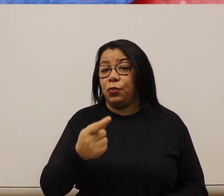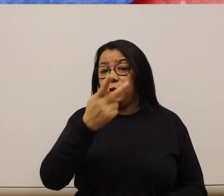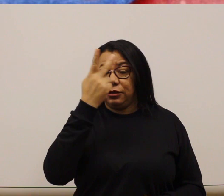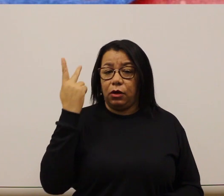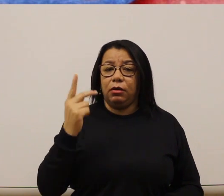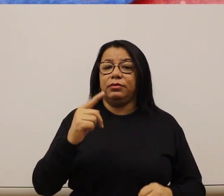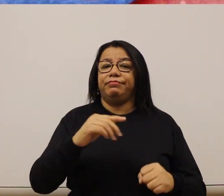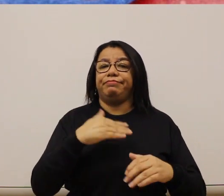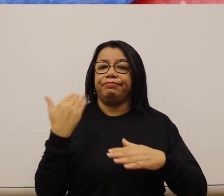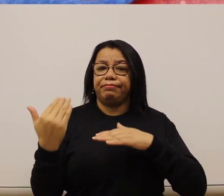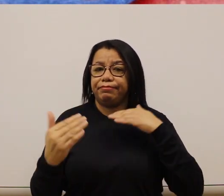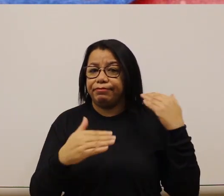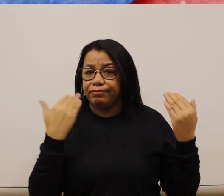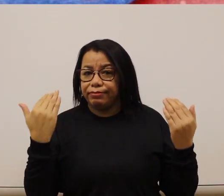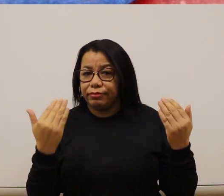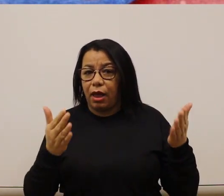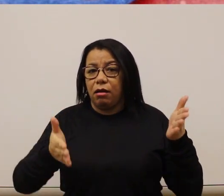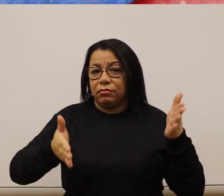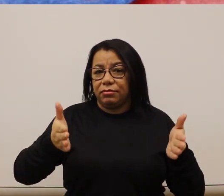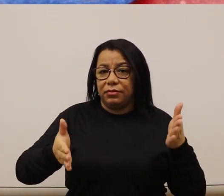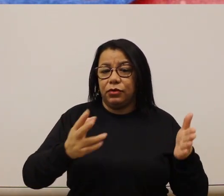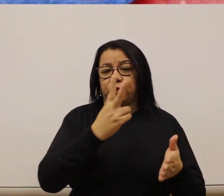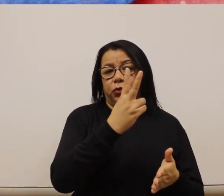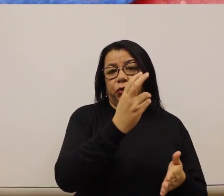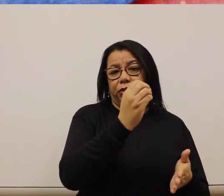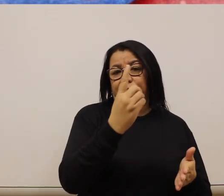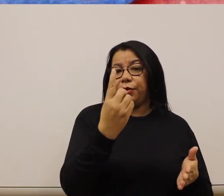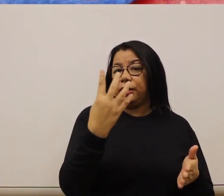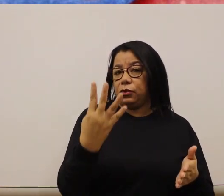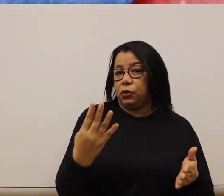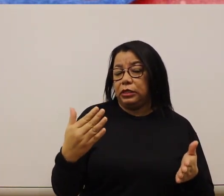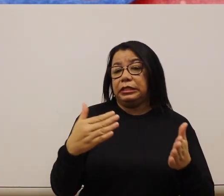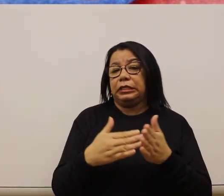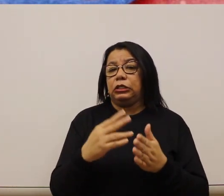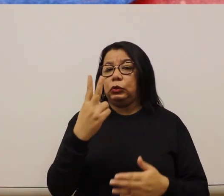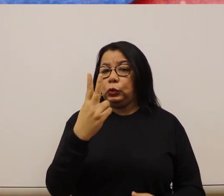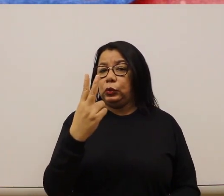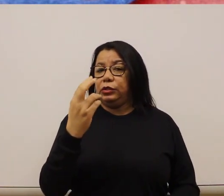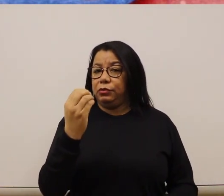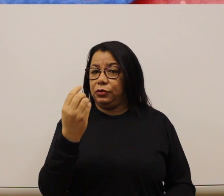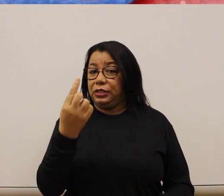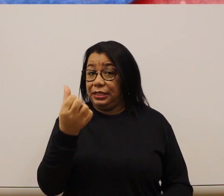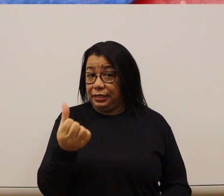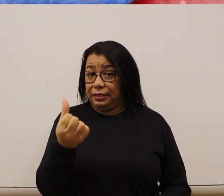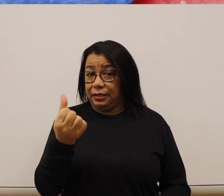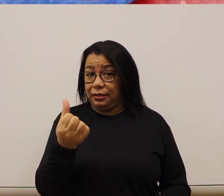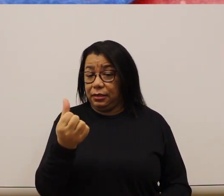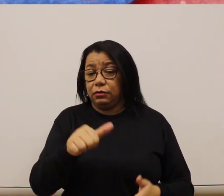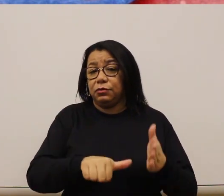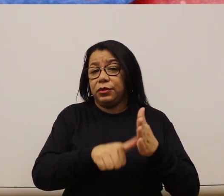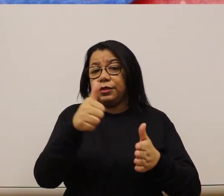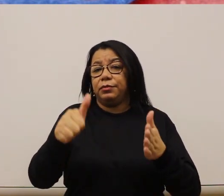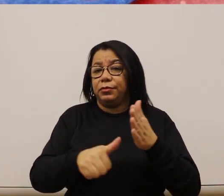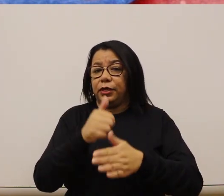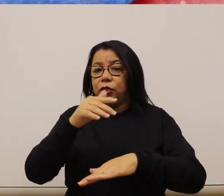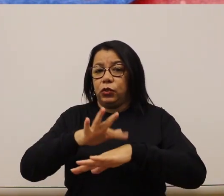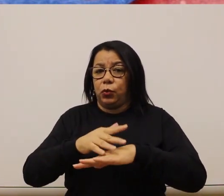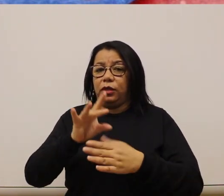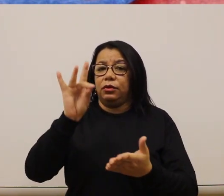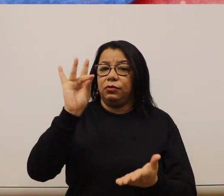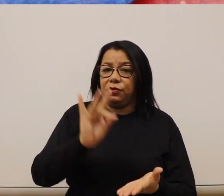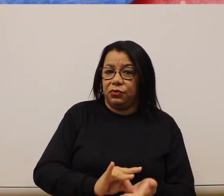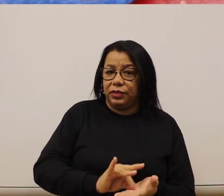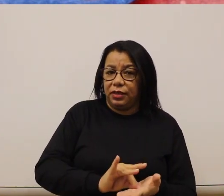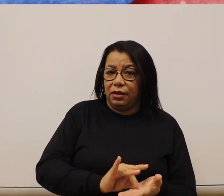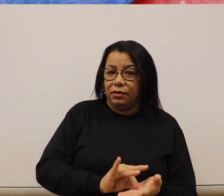pessoas no período entre 2014 e 2016. Apesar dos primeiros casos